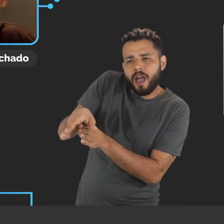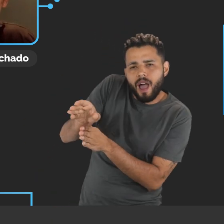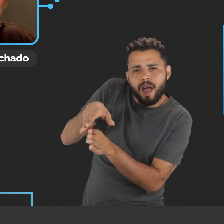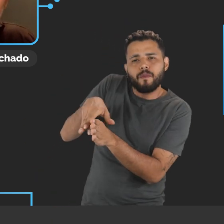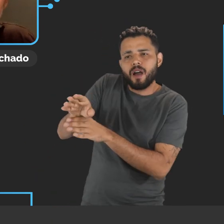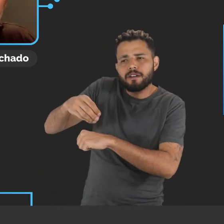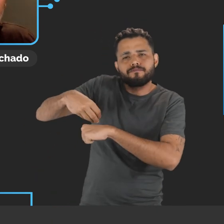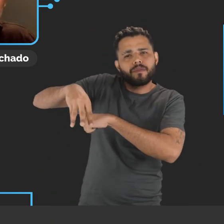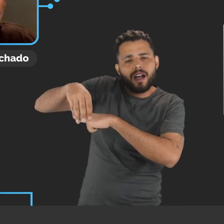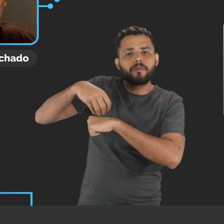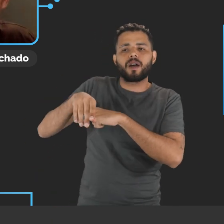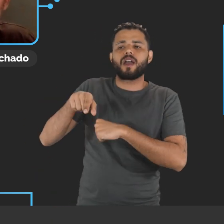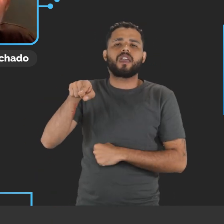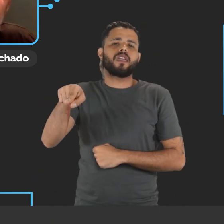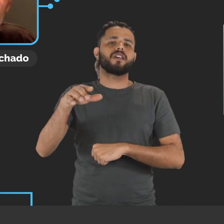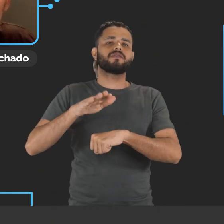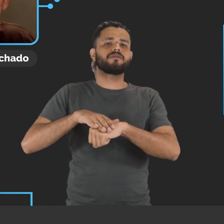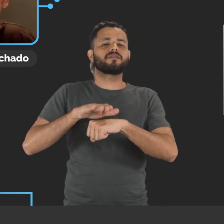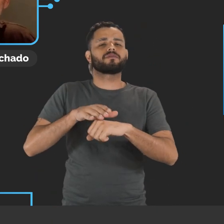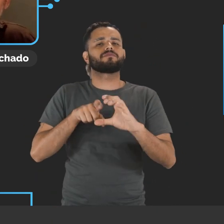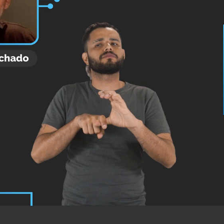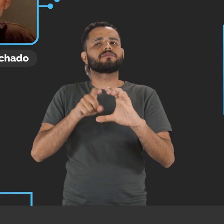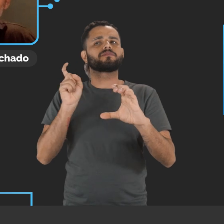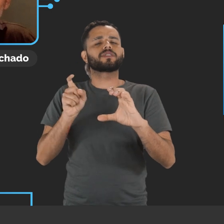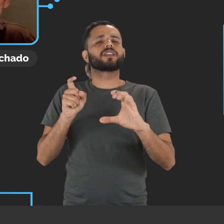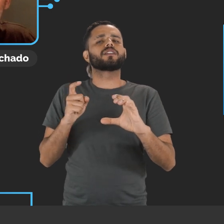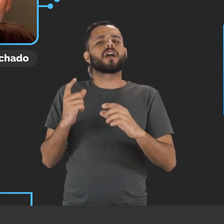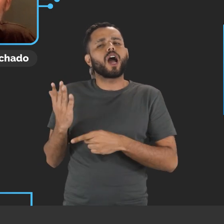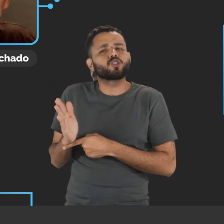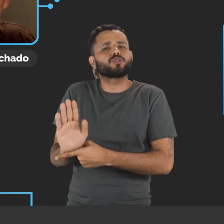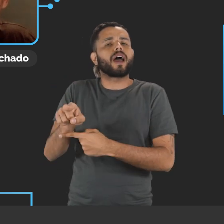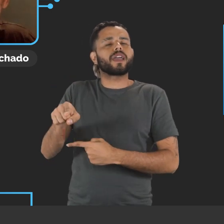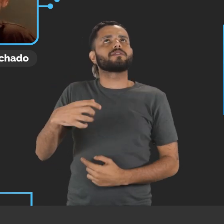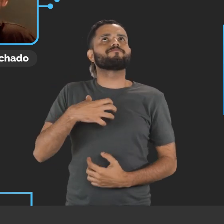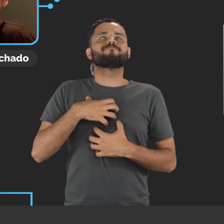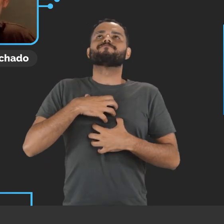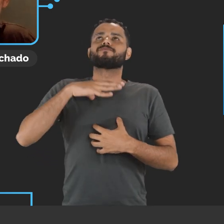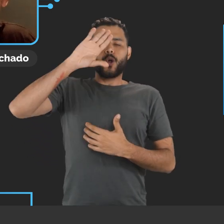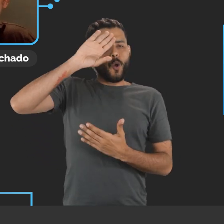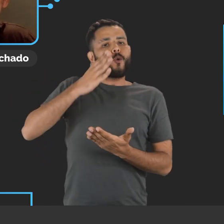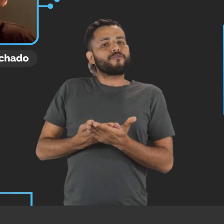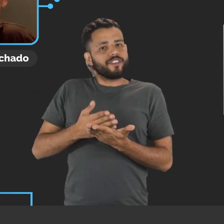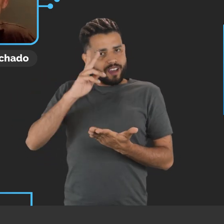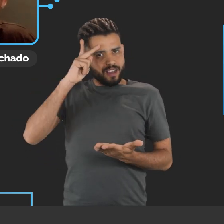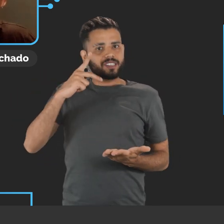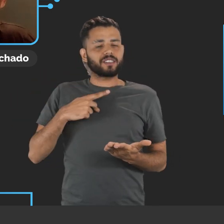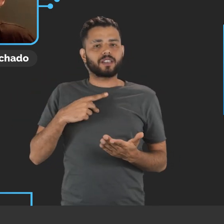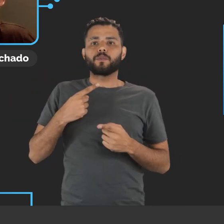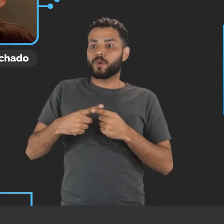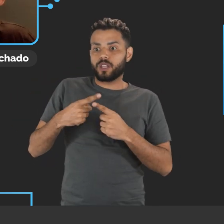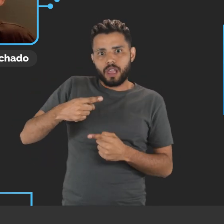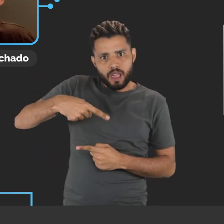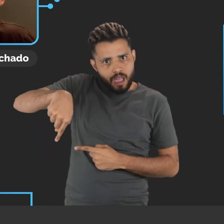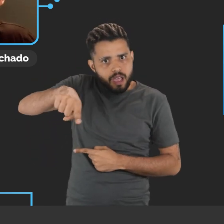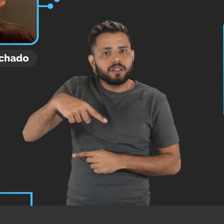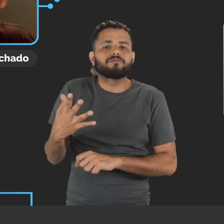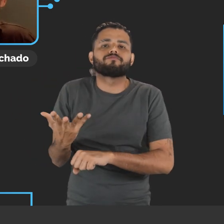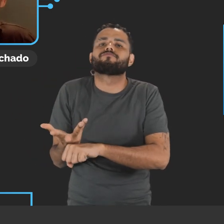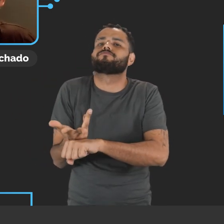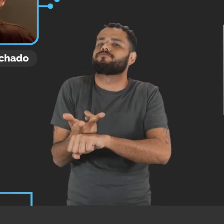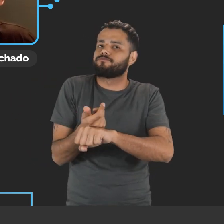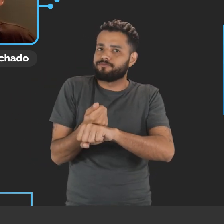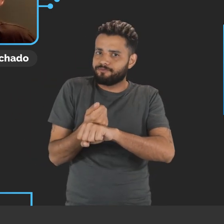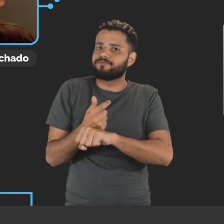e dar autonomia e instigar a autoconfiança, porque elas realmente têm muito talento. Esses meninos são